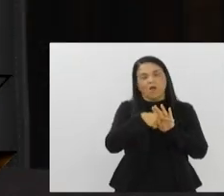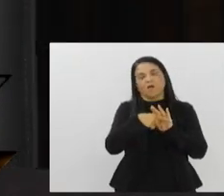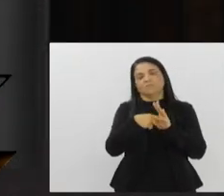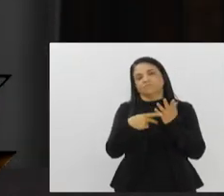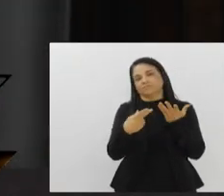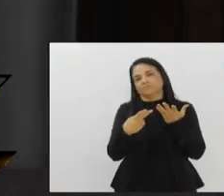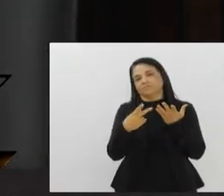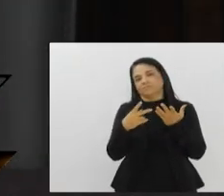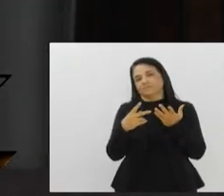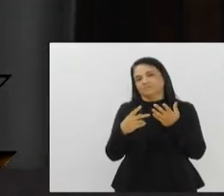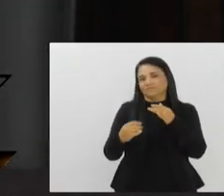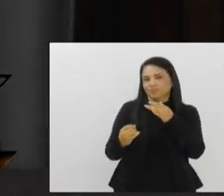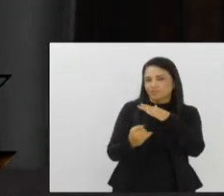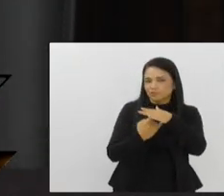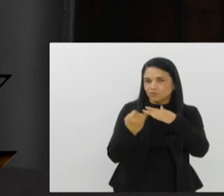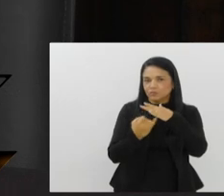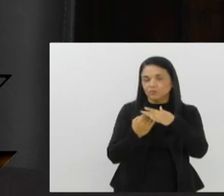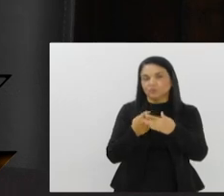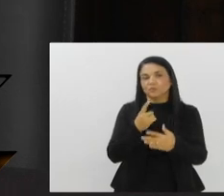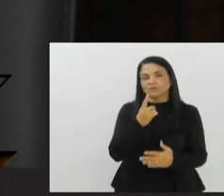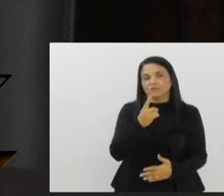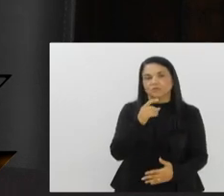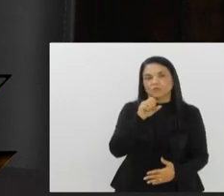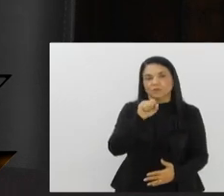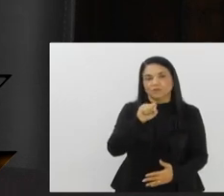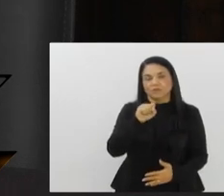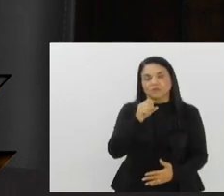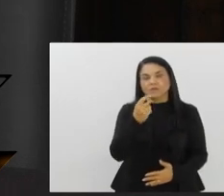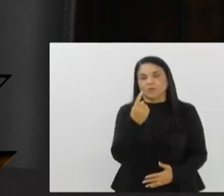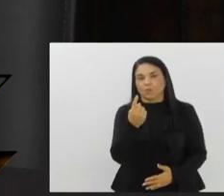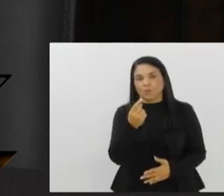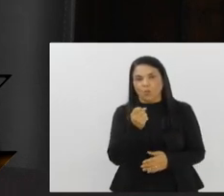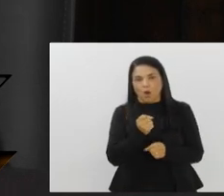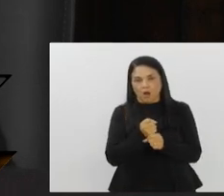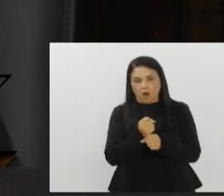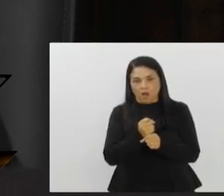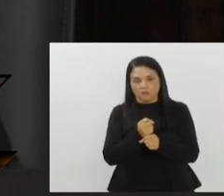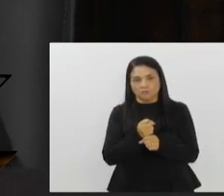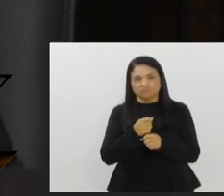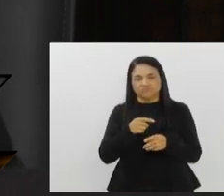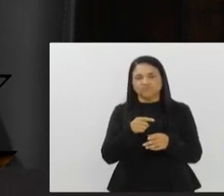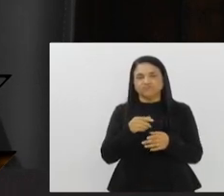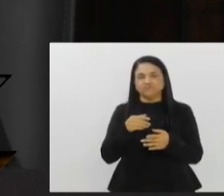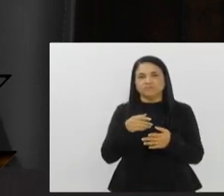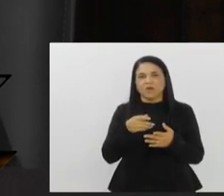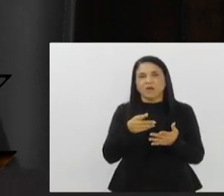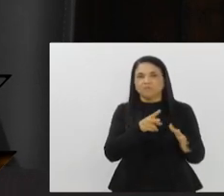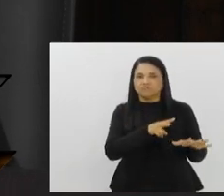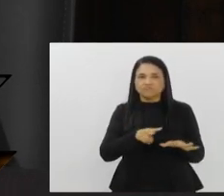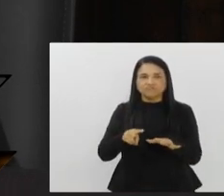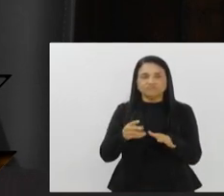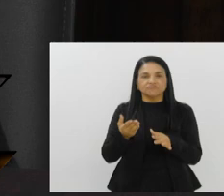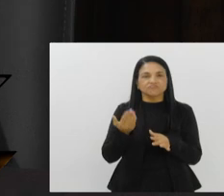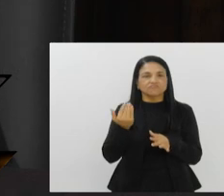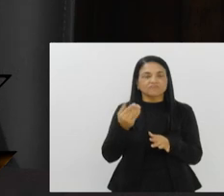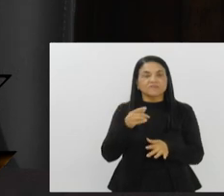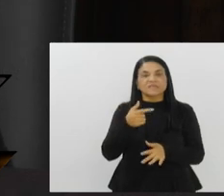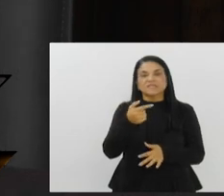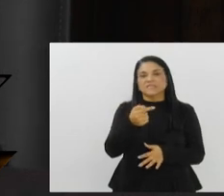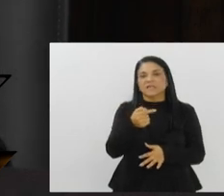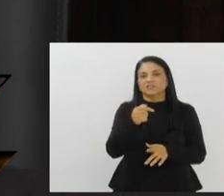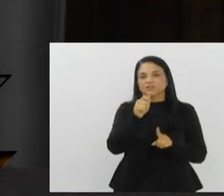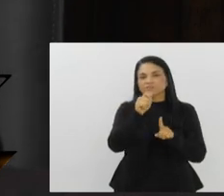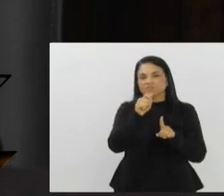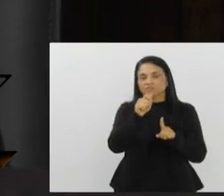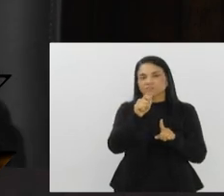que celebrou 180 anos 181 anos agora no dia no último dia 7 de agosto é muito uma